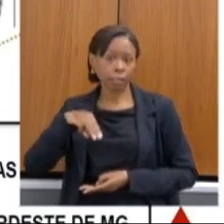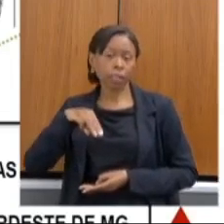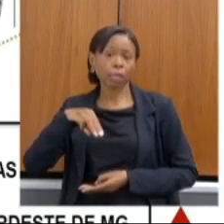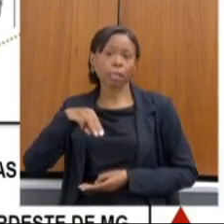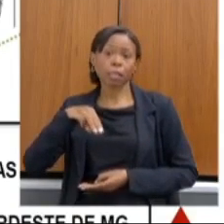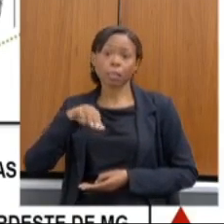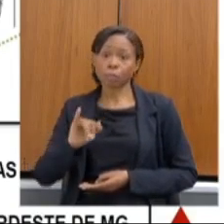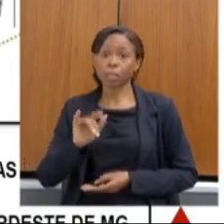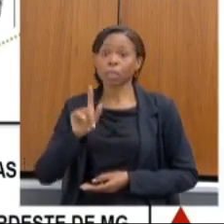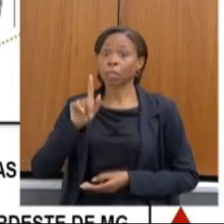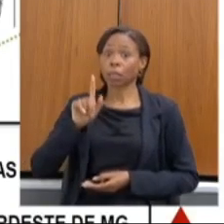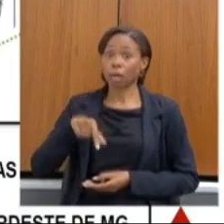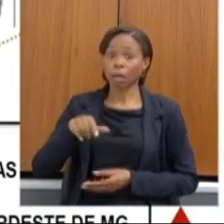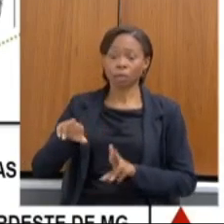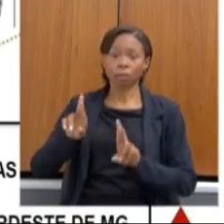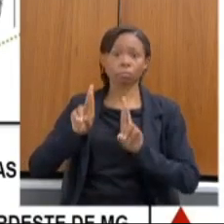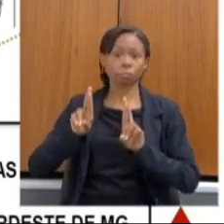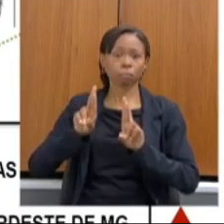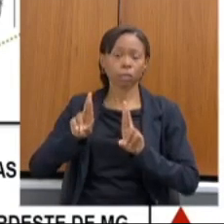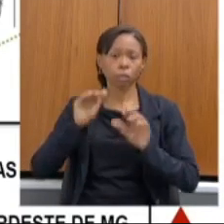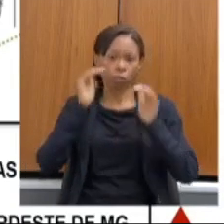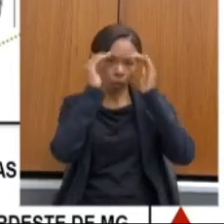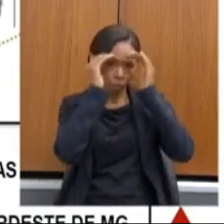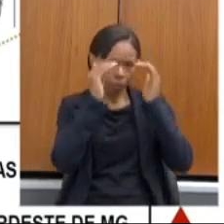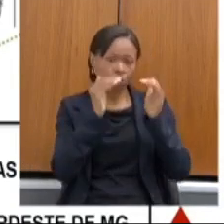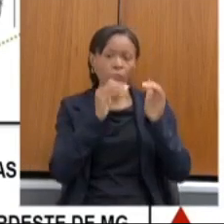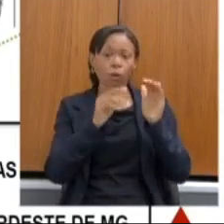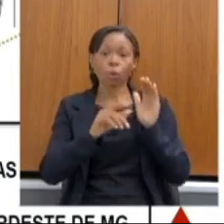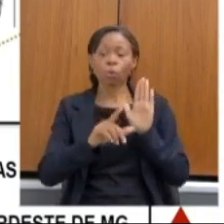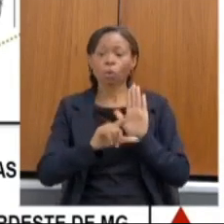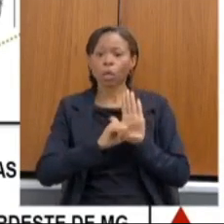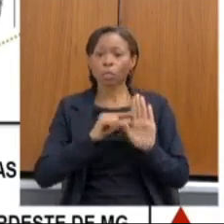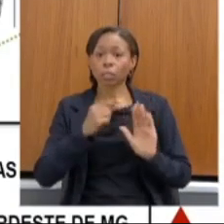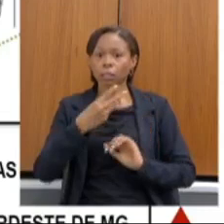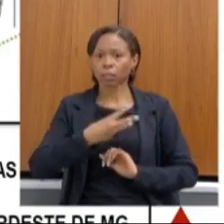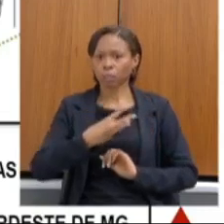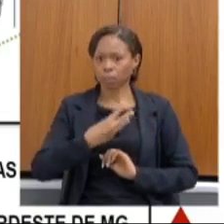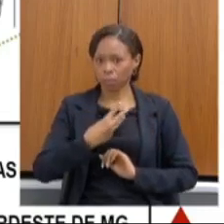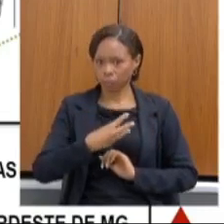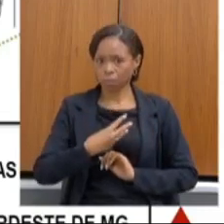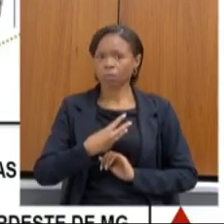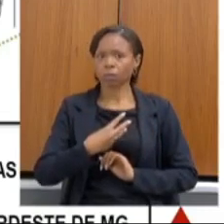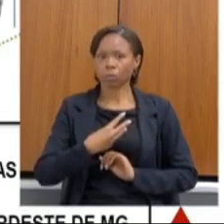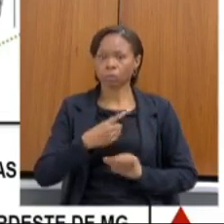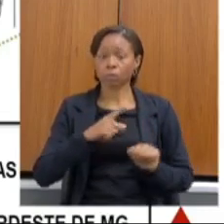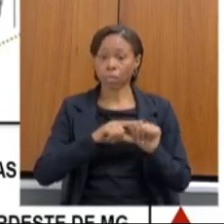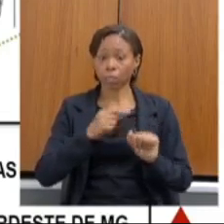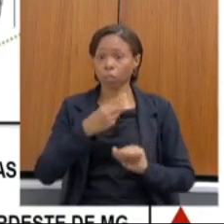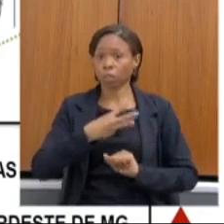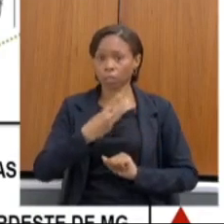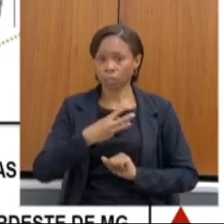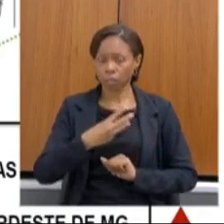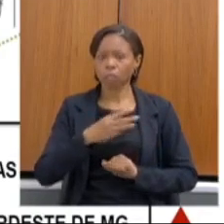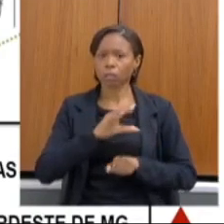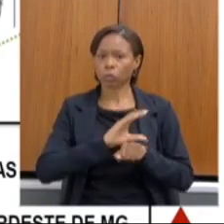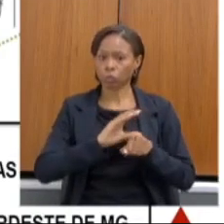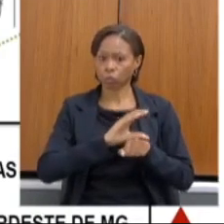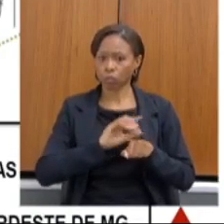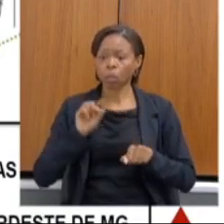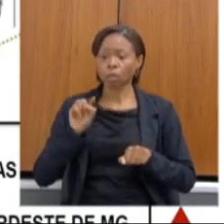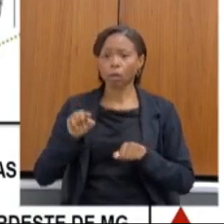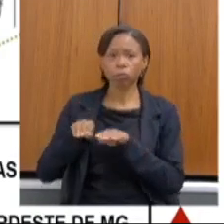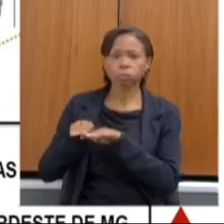desafio de cumprir o artigo 3º da constituição que é equalizar as desigualdades regionais